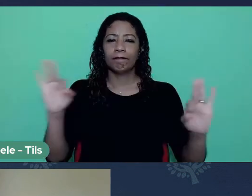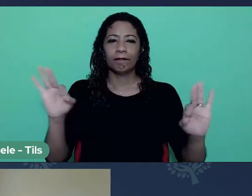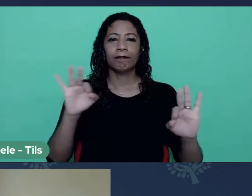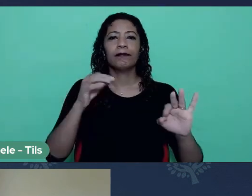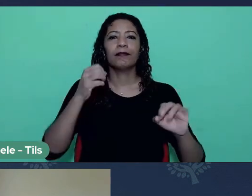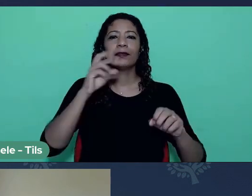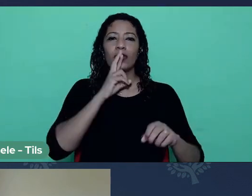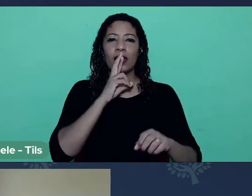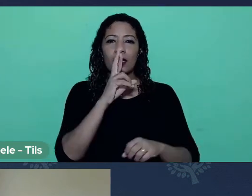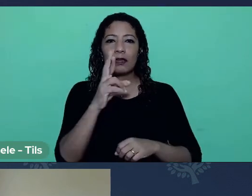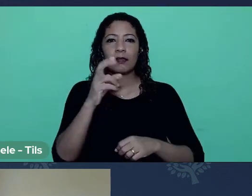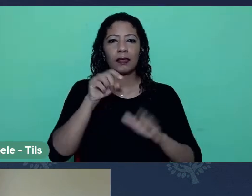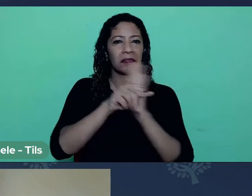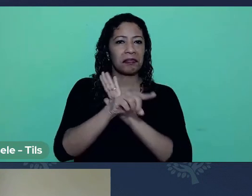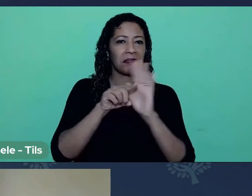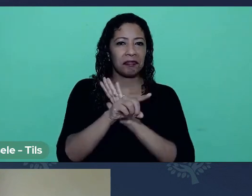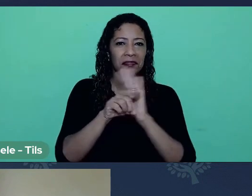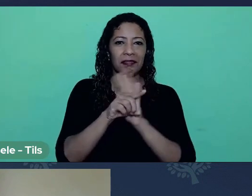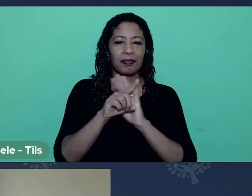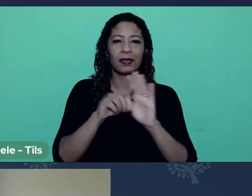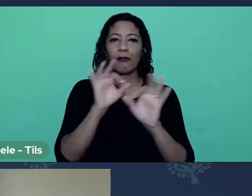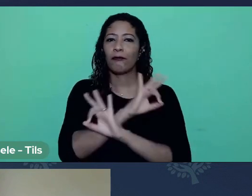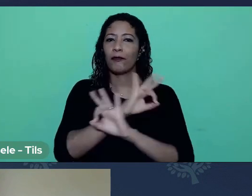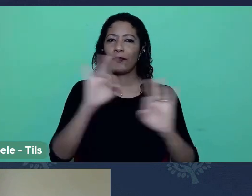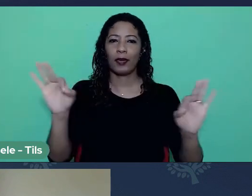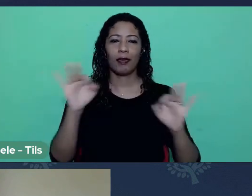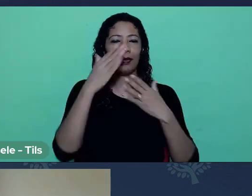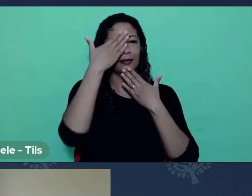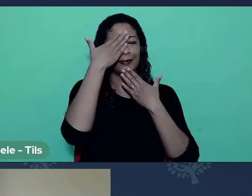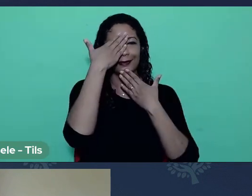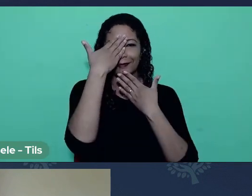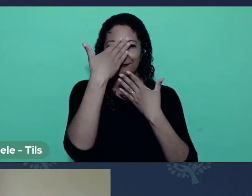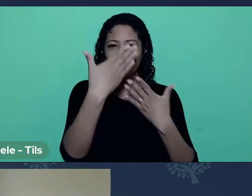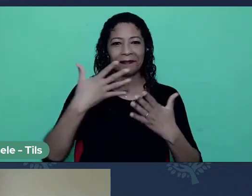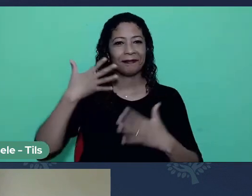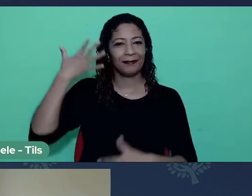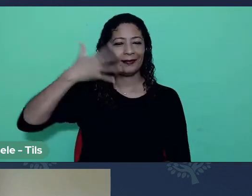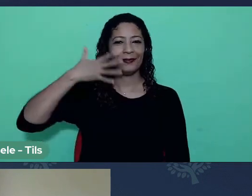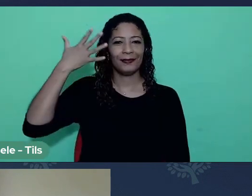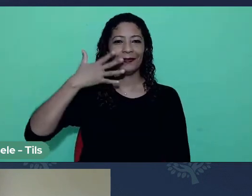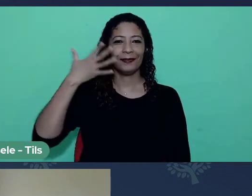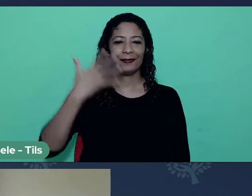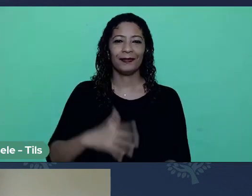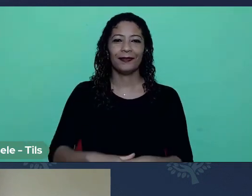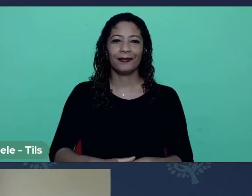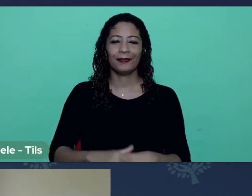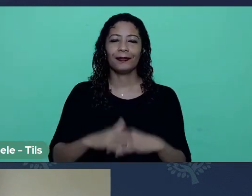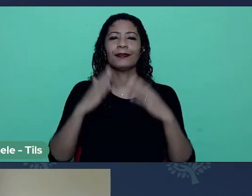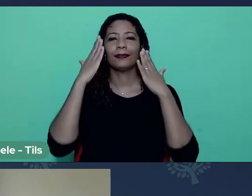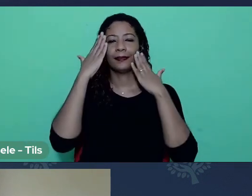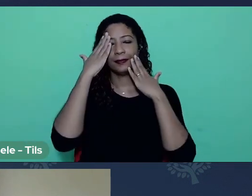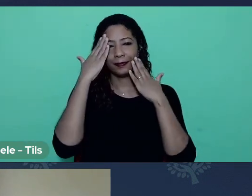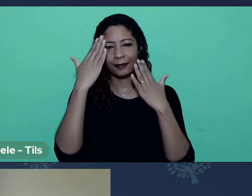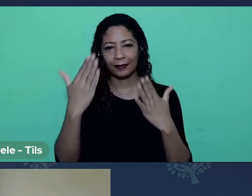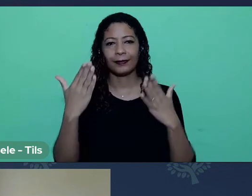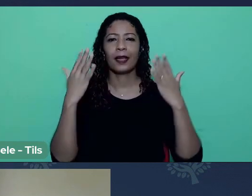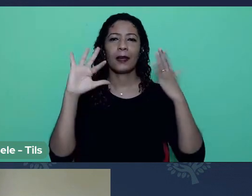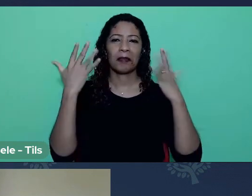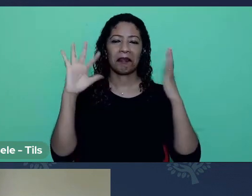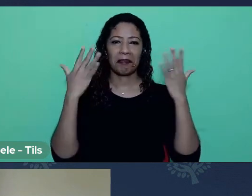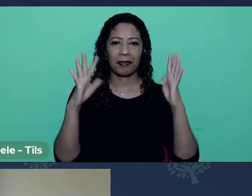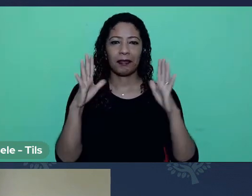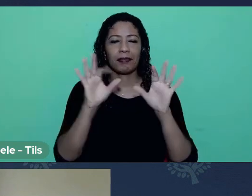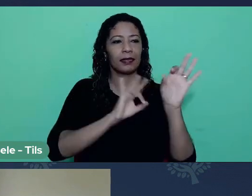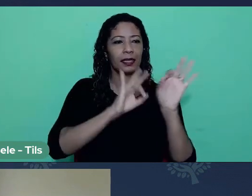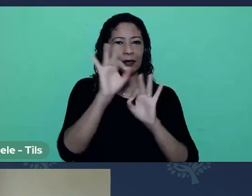perguntas. E só temos a agradecer por você ter abrilhantado o nosso evento. Obrigado, parabéns a vocês pela organização.